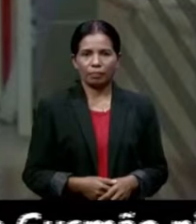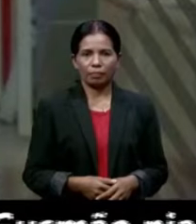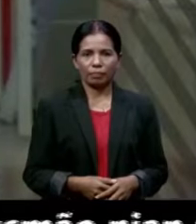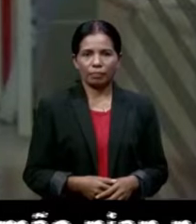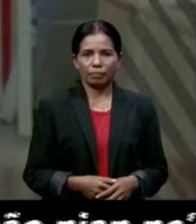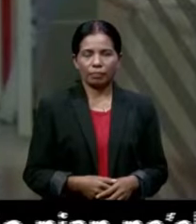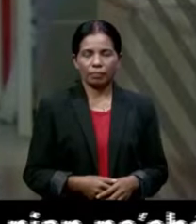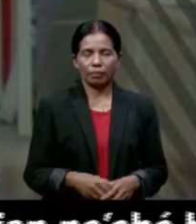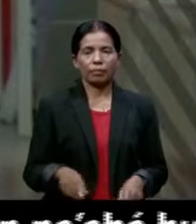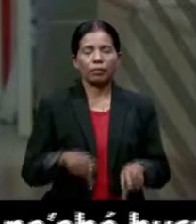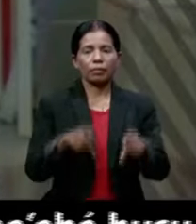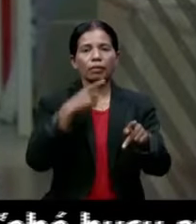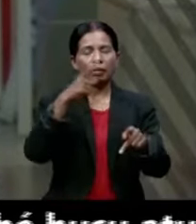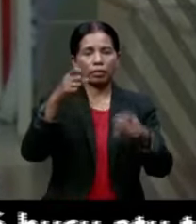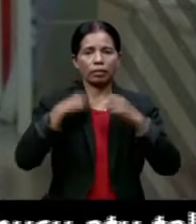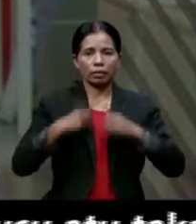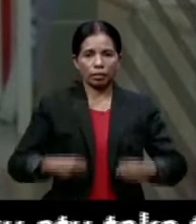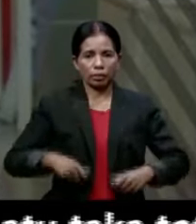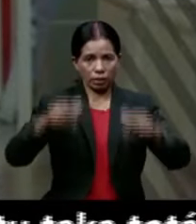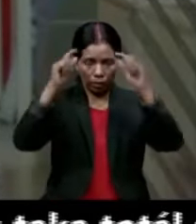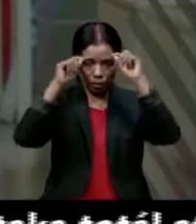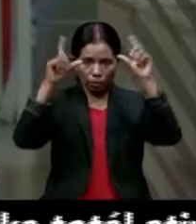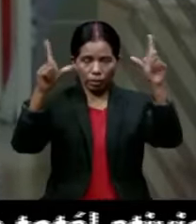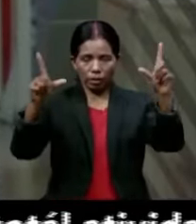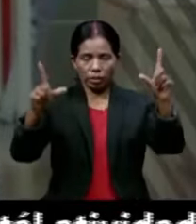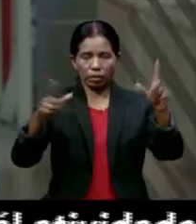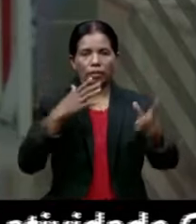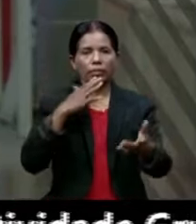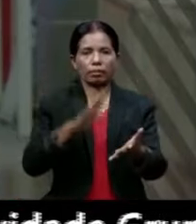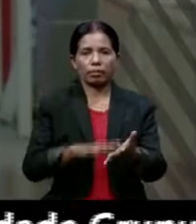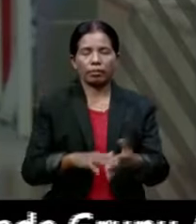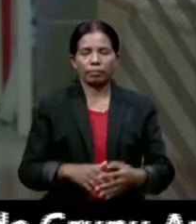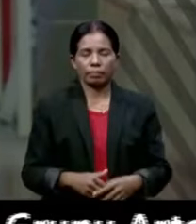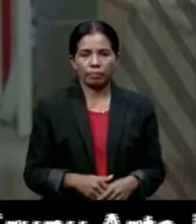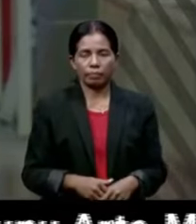Presidente da República considera setor saúde e a Timor-Leste grave.